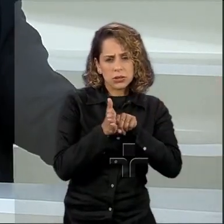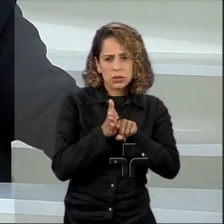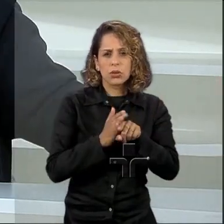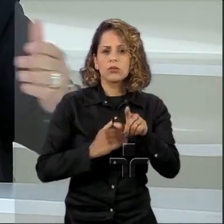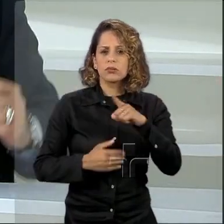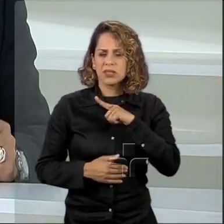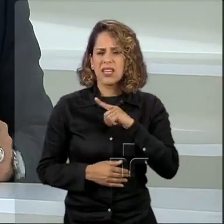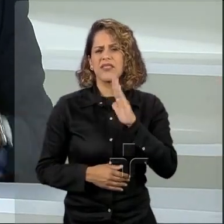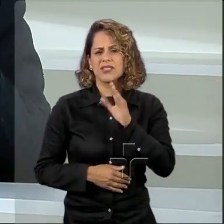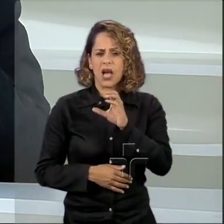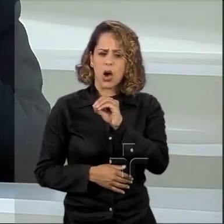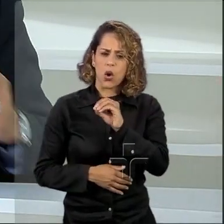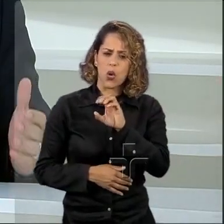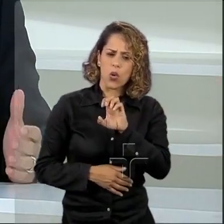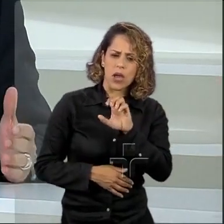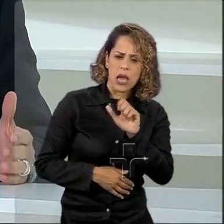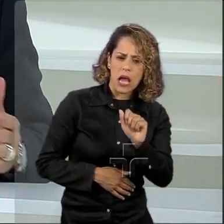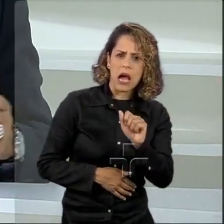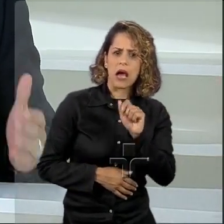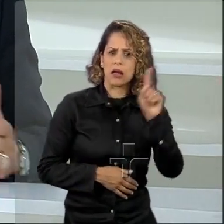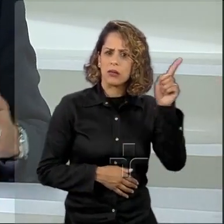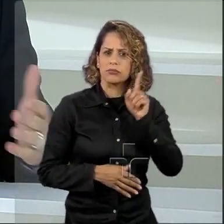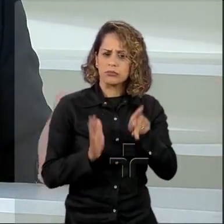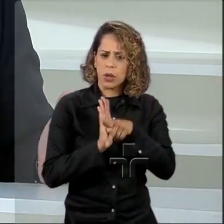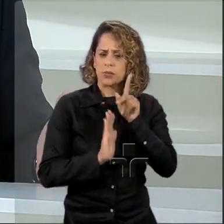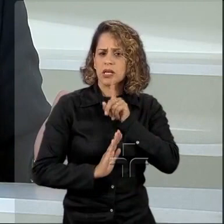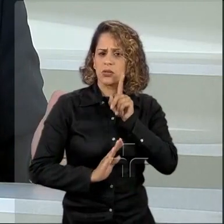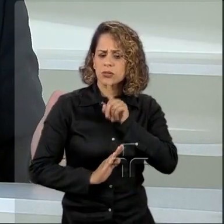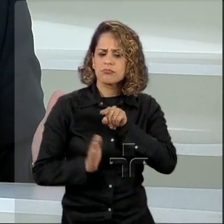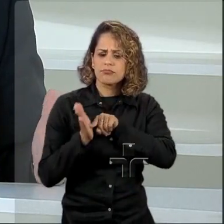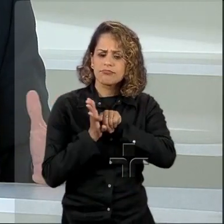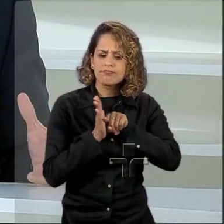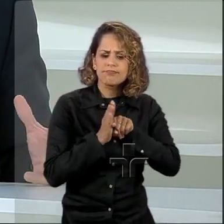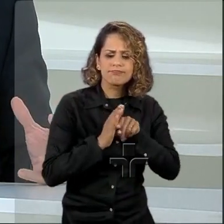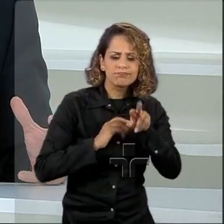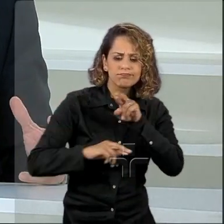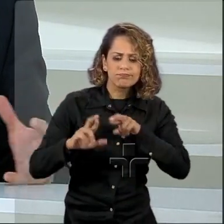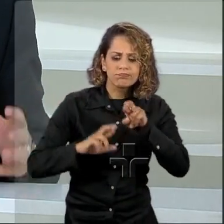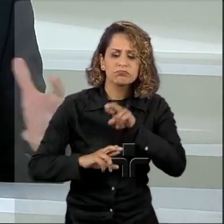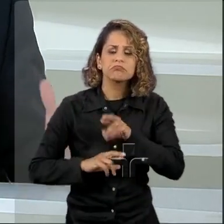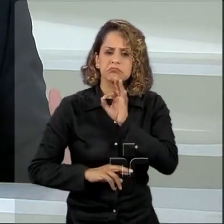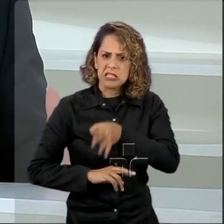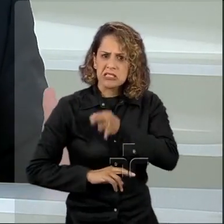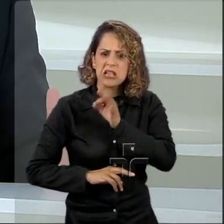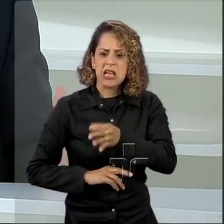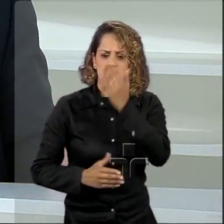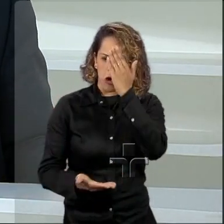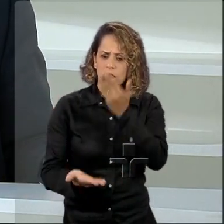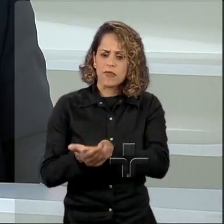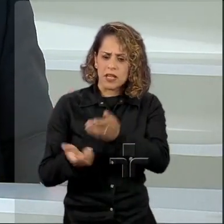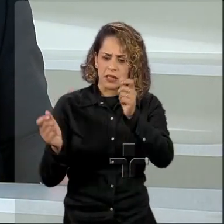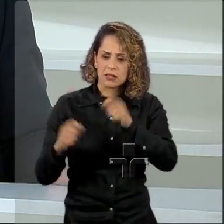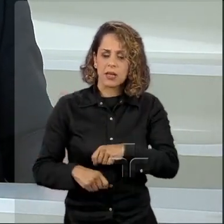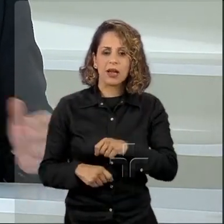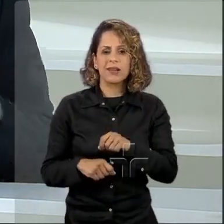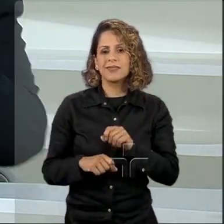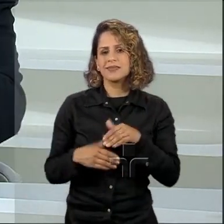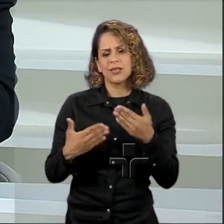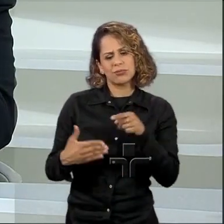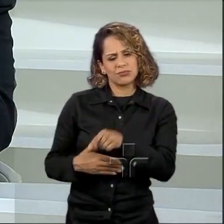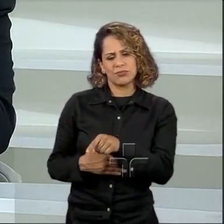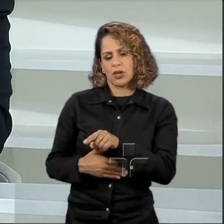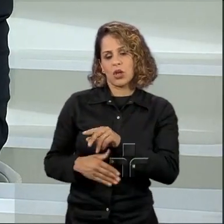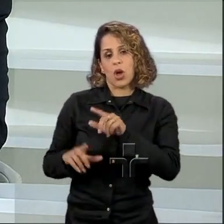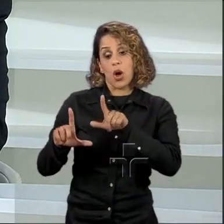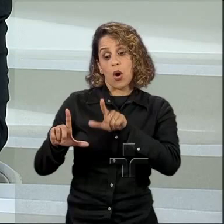presente, verificou as urnas, por mais que você diga que não é aí que a porca torce o rabo, não é aí que você vai encontrar problemas.